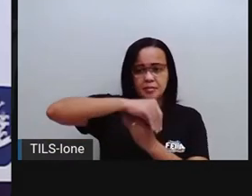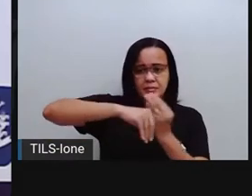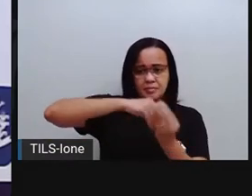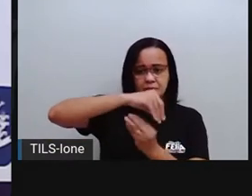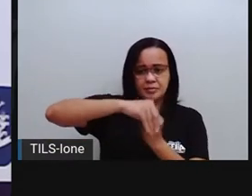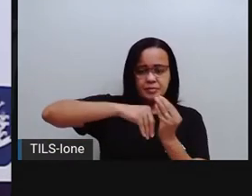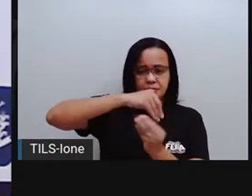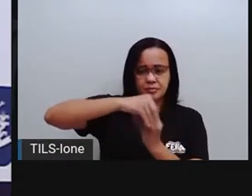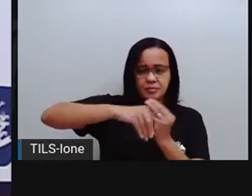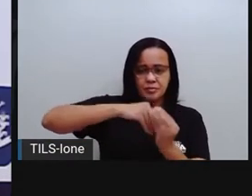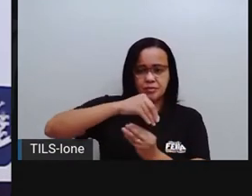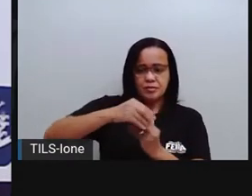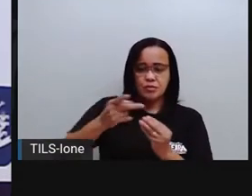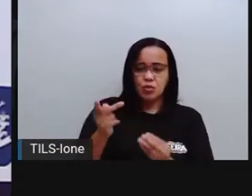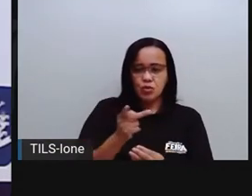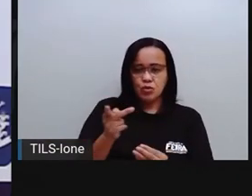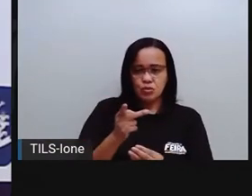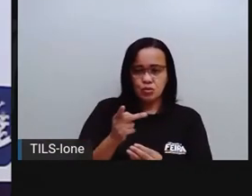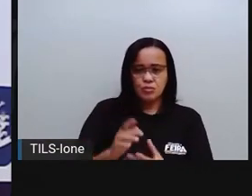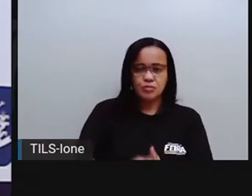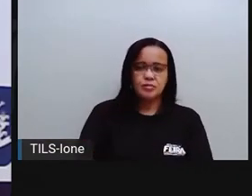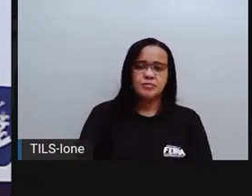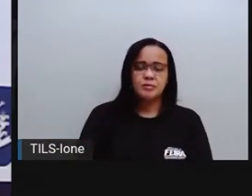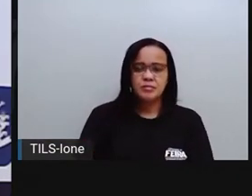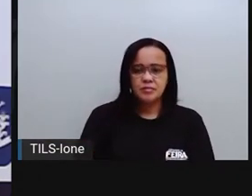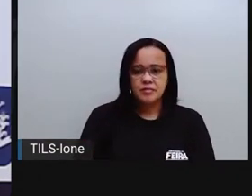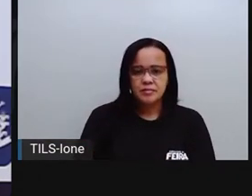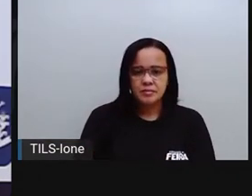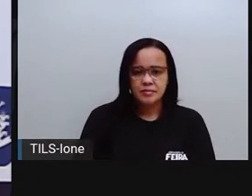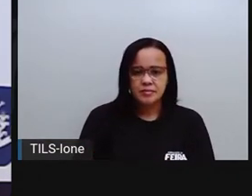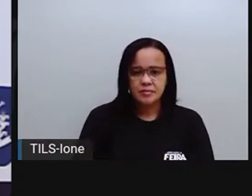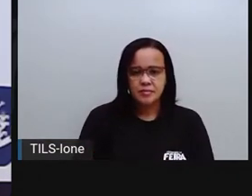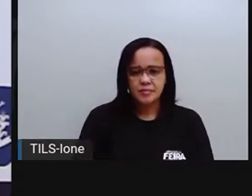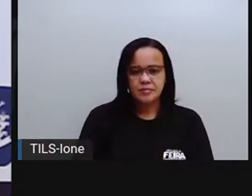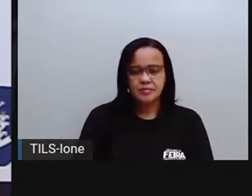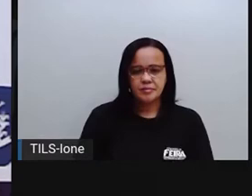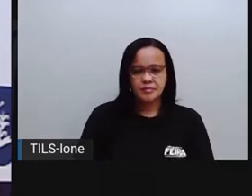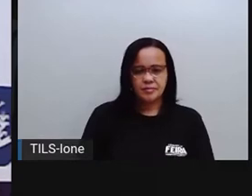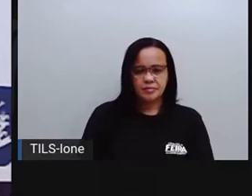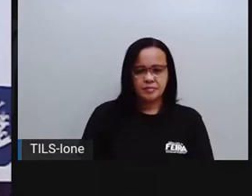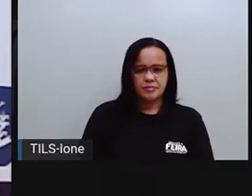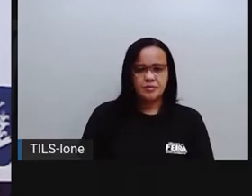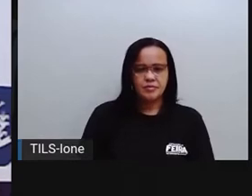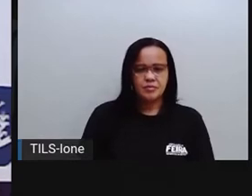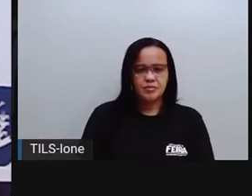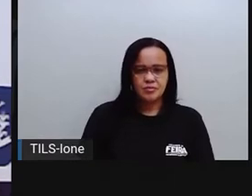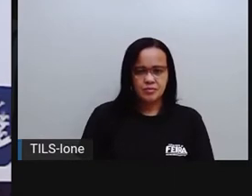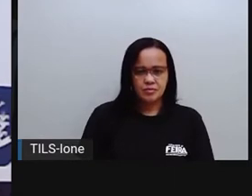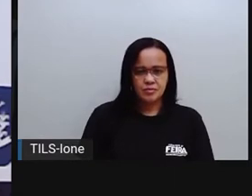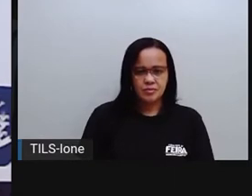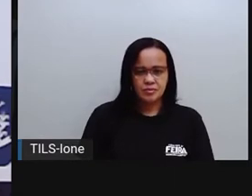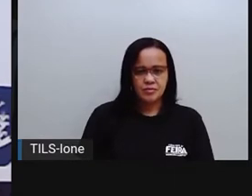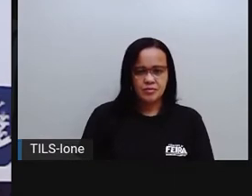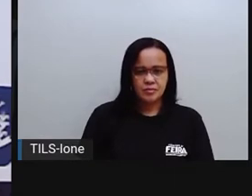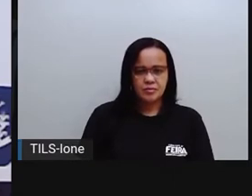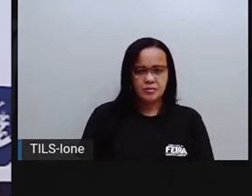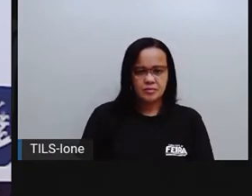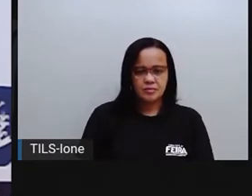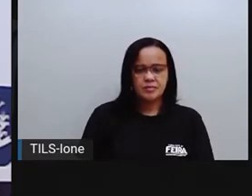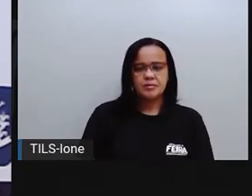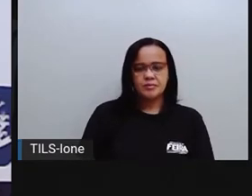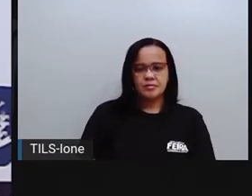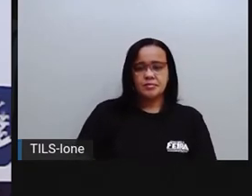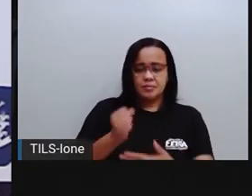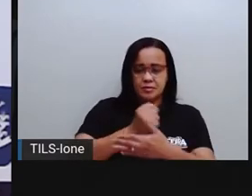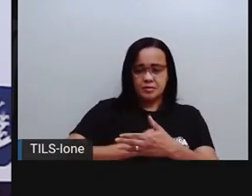Vou começar aqui com a colher para não fazer meleira com a minha mão ainda. Mas a gente vai chegar o momento que vai precisar mexer com a mão.